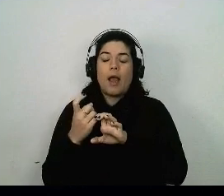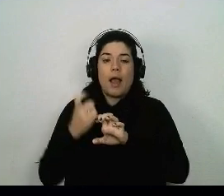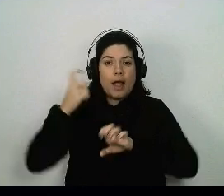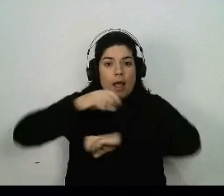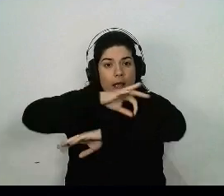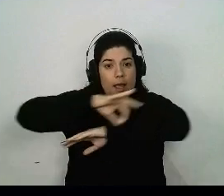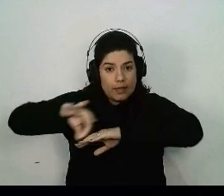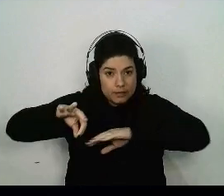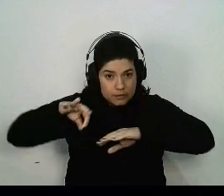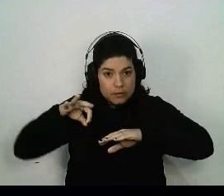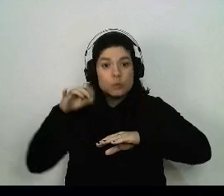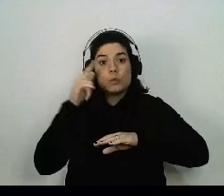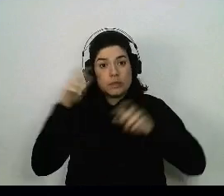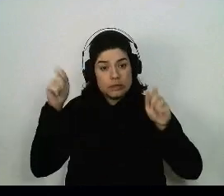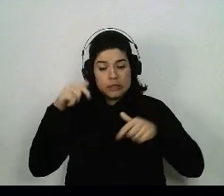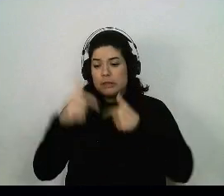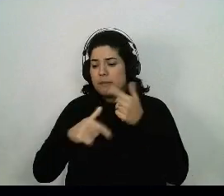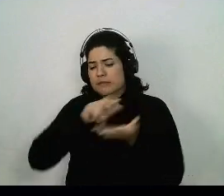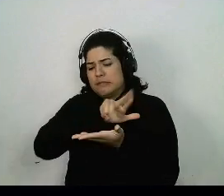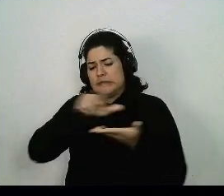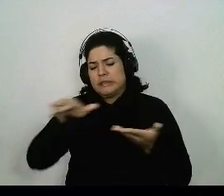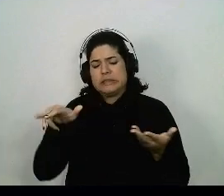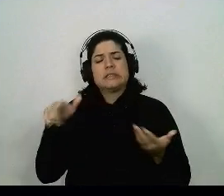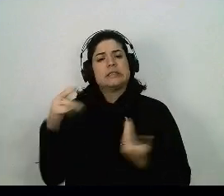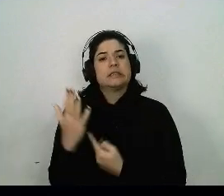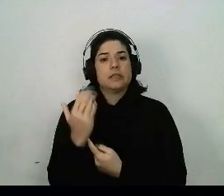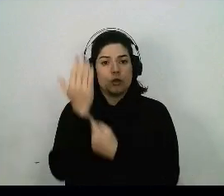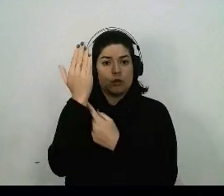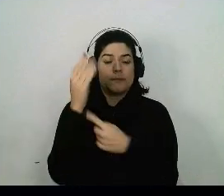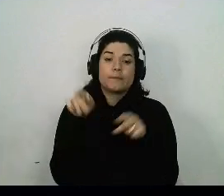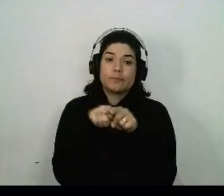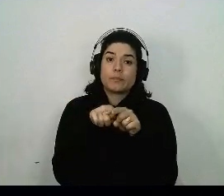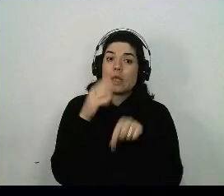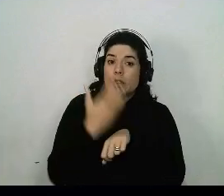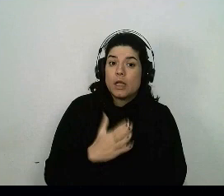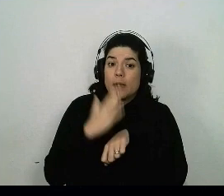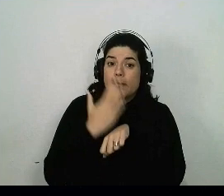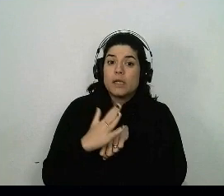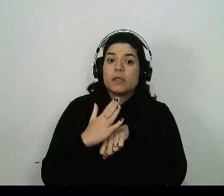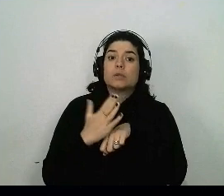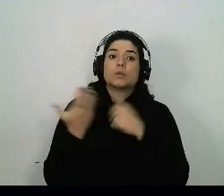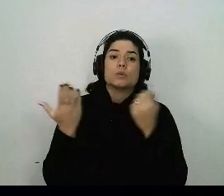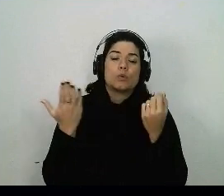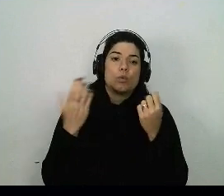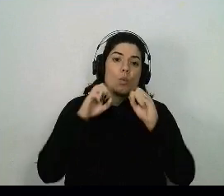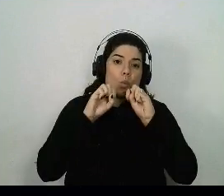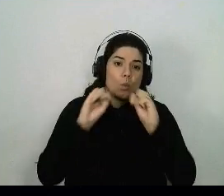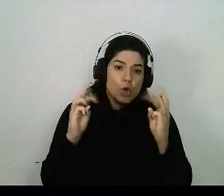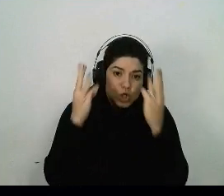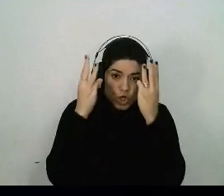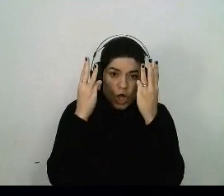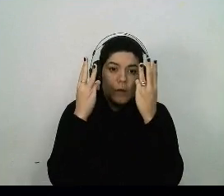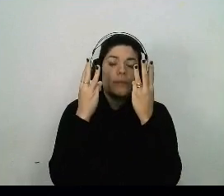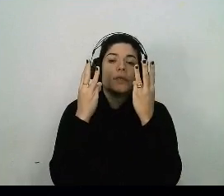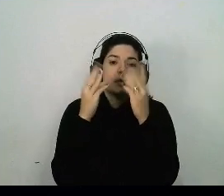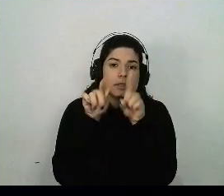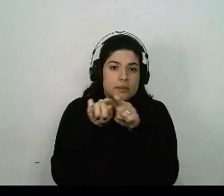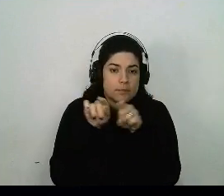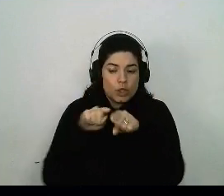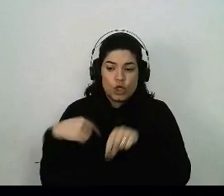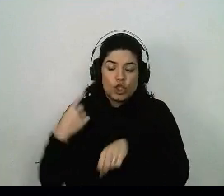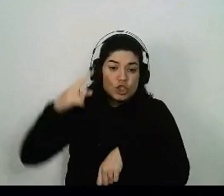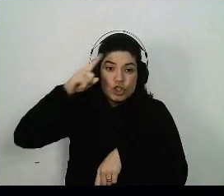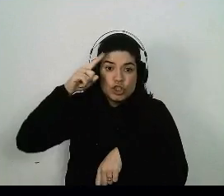várias tecnologias, né? Treinamentos e workshop, então, parte do nosso dia a dia também é ajudar